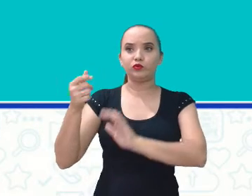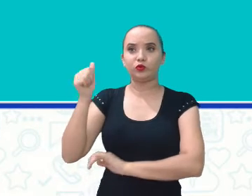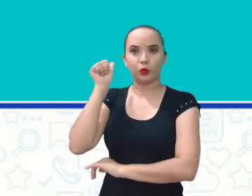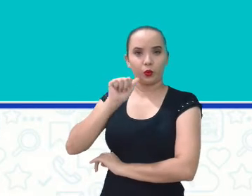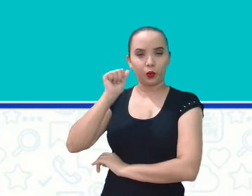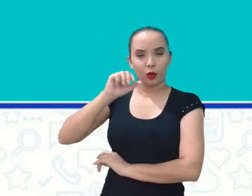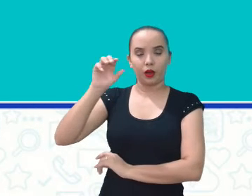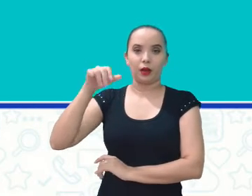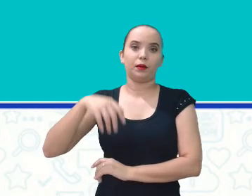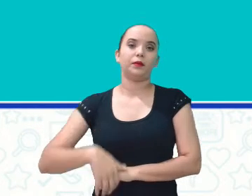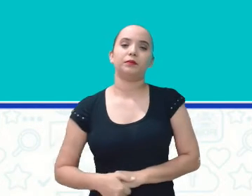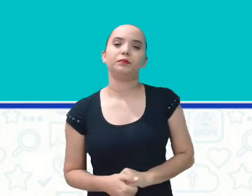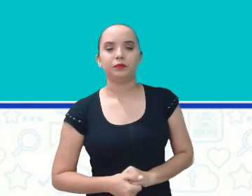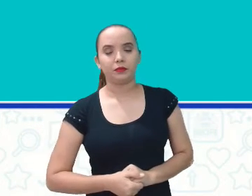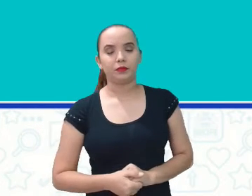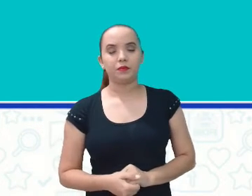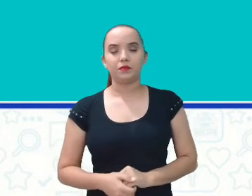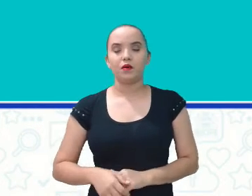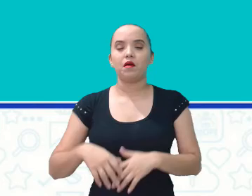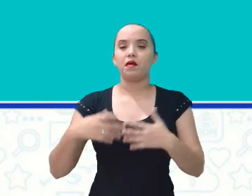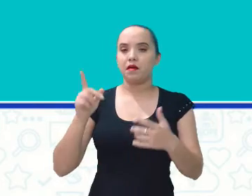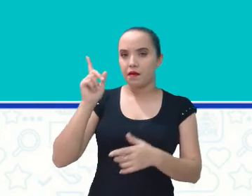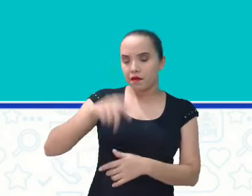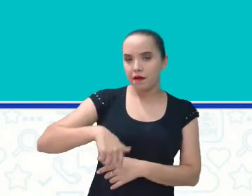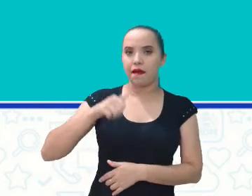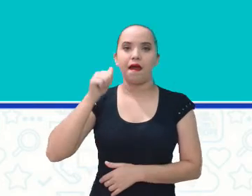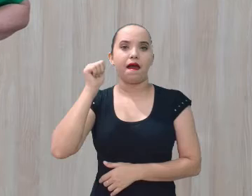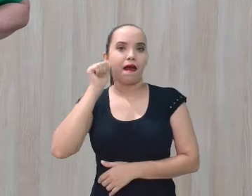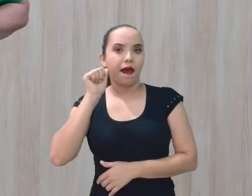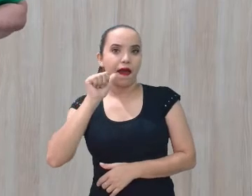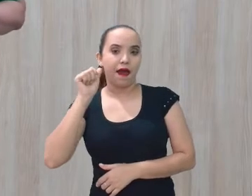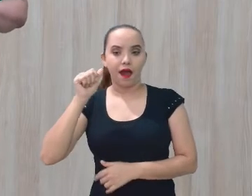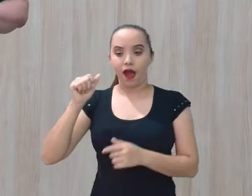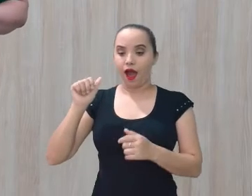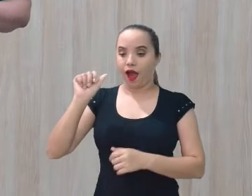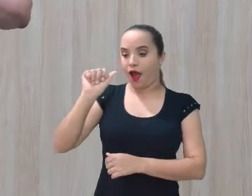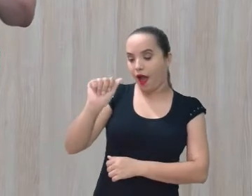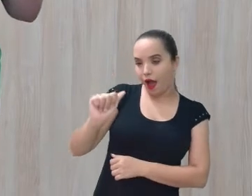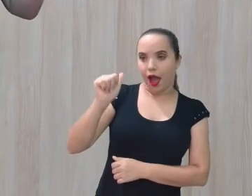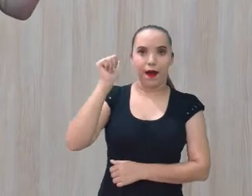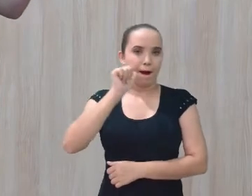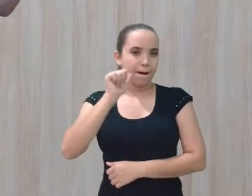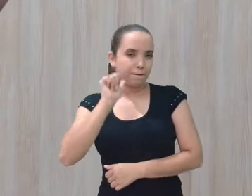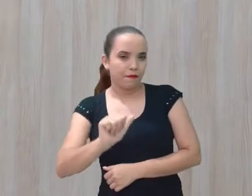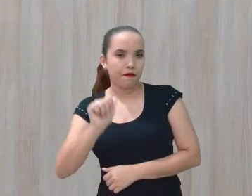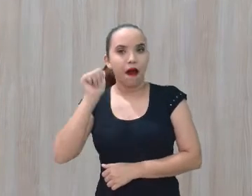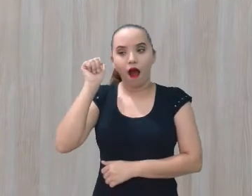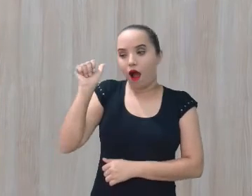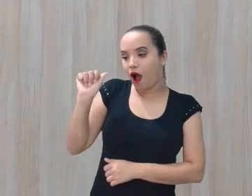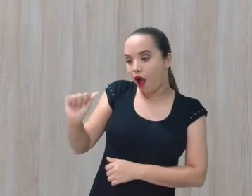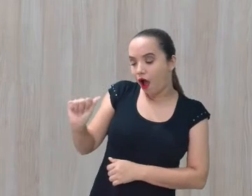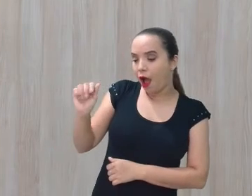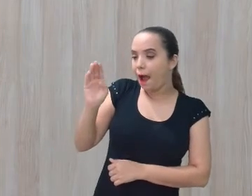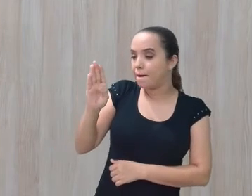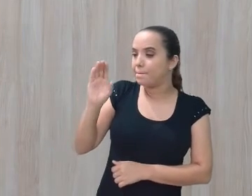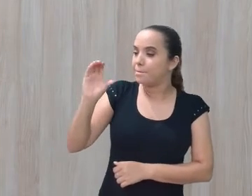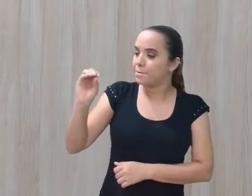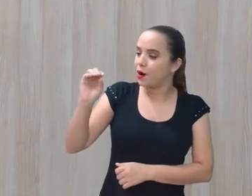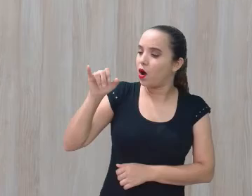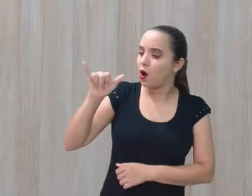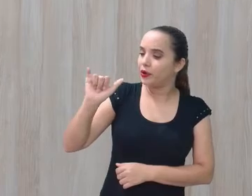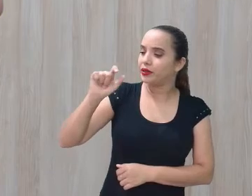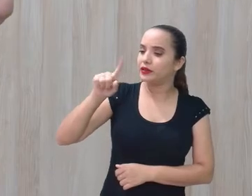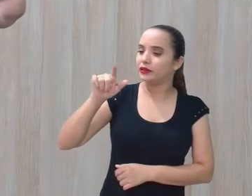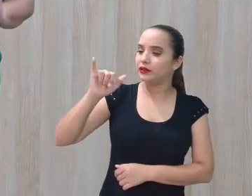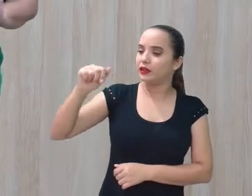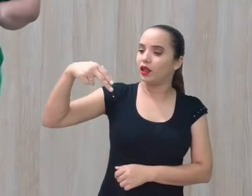vocês falam, mas é isso mesmo, né? A boizinha, a mina. Mina é mais assim uma propriedade dessa palavra lá no Rio de